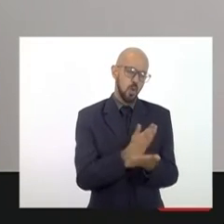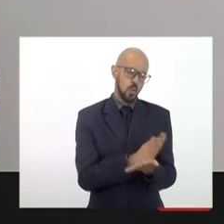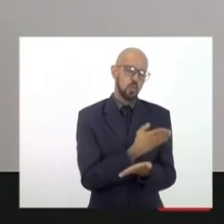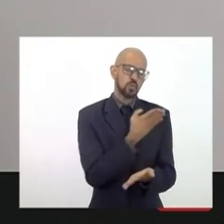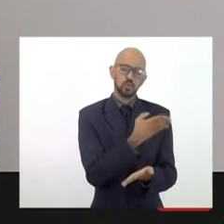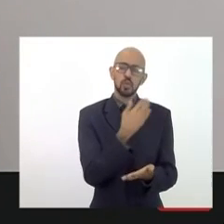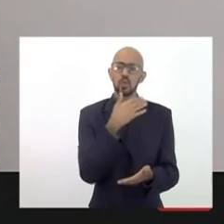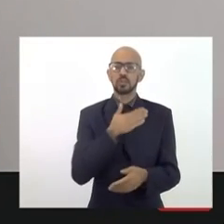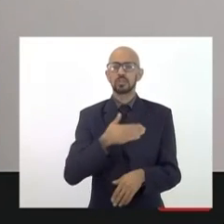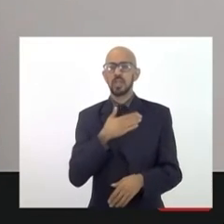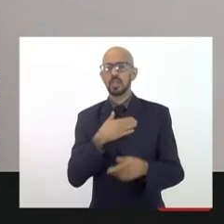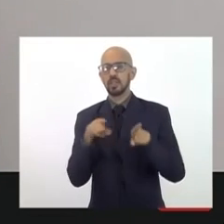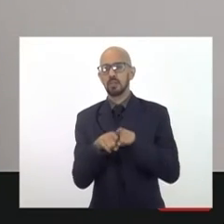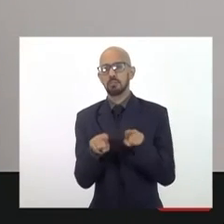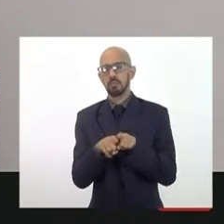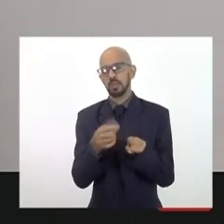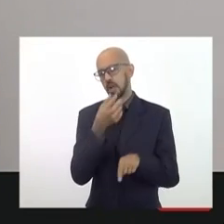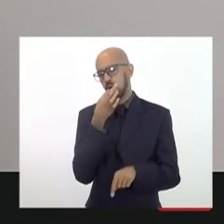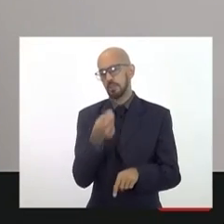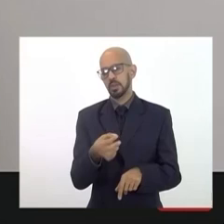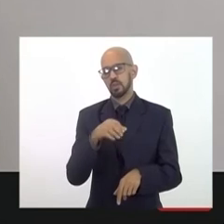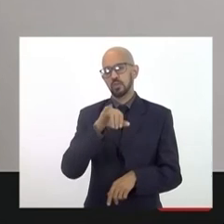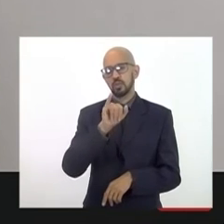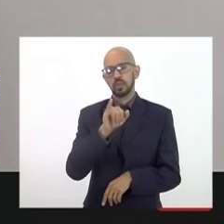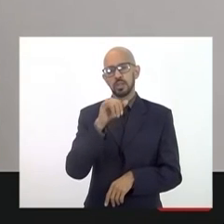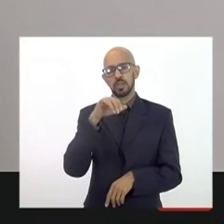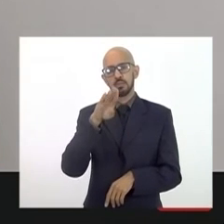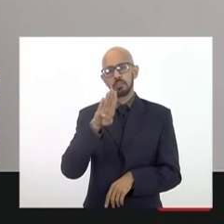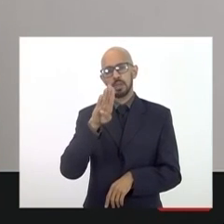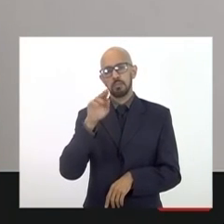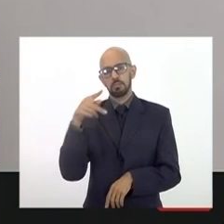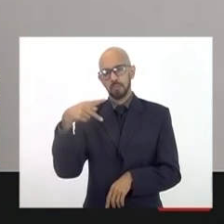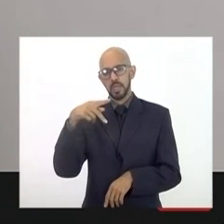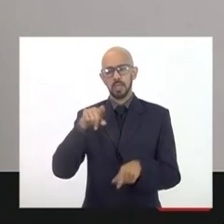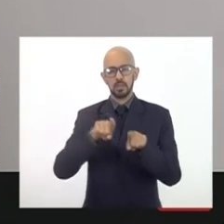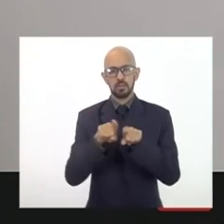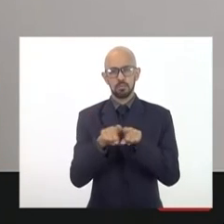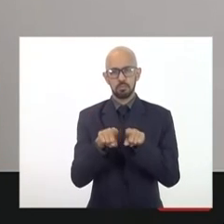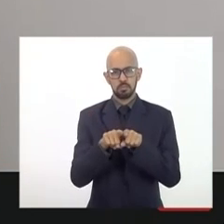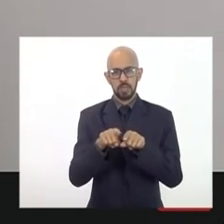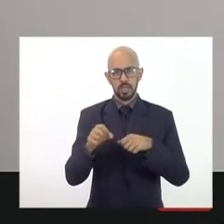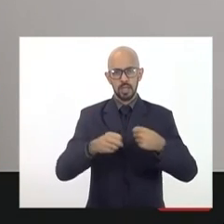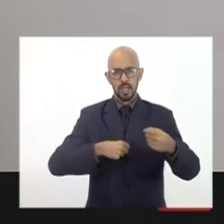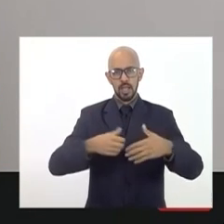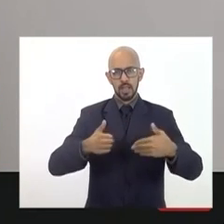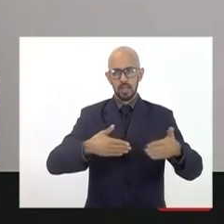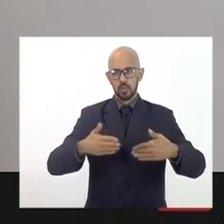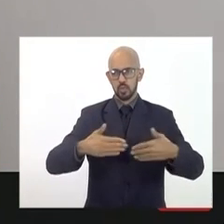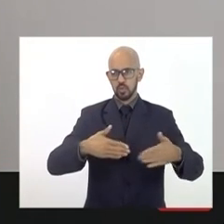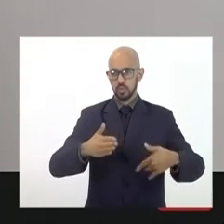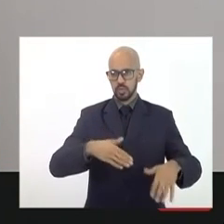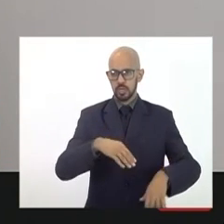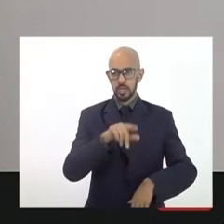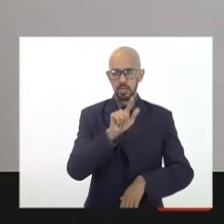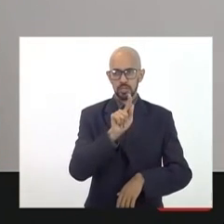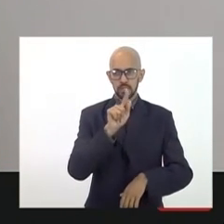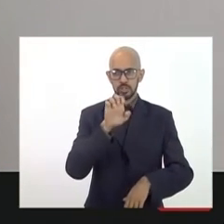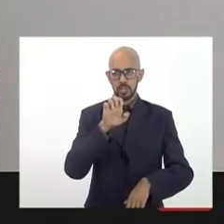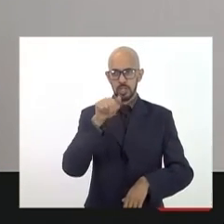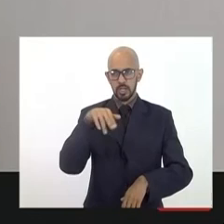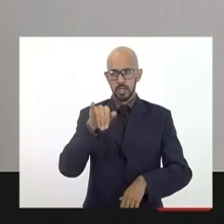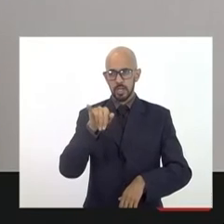do pessoal da indústria. A Genesa não deu parecer nenhuma, porque falou que não